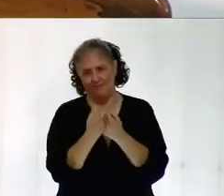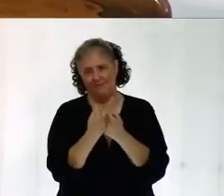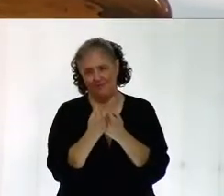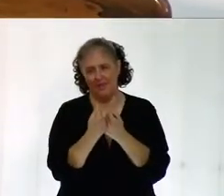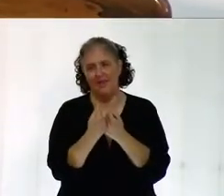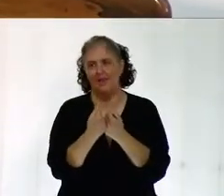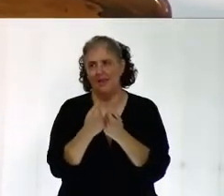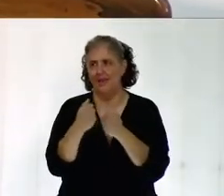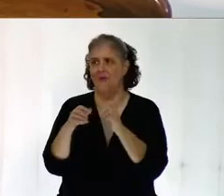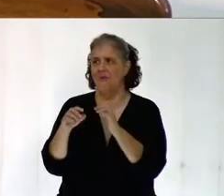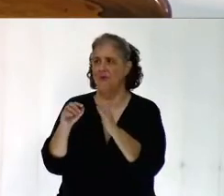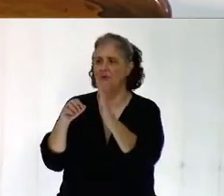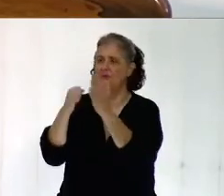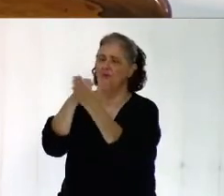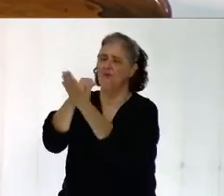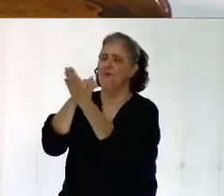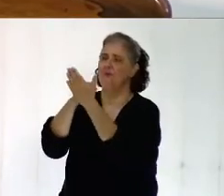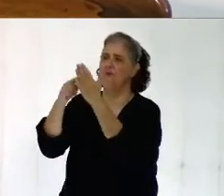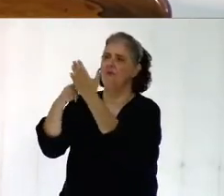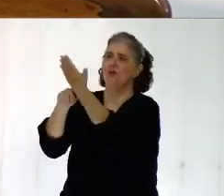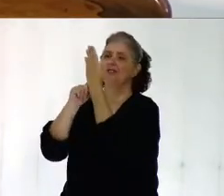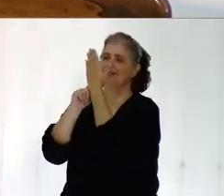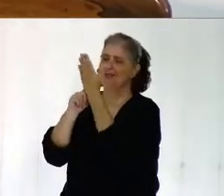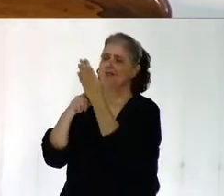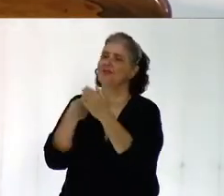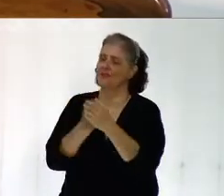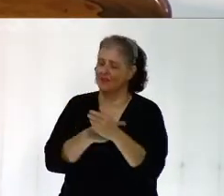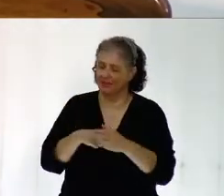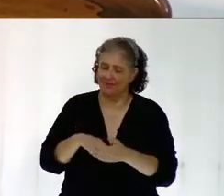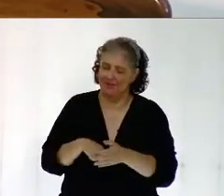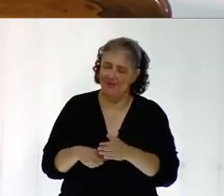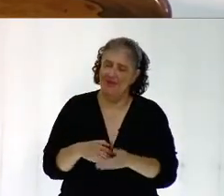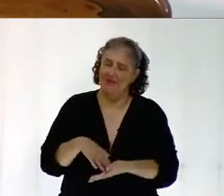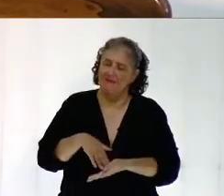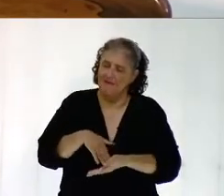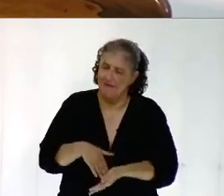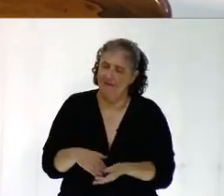é como se fosse uma na do céu